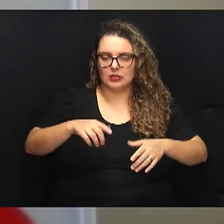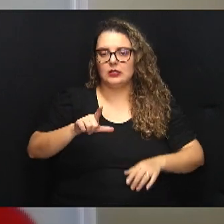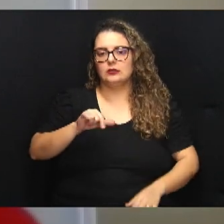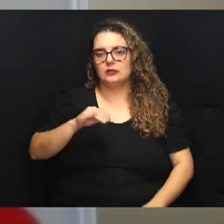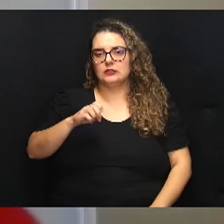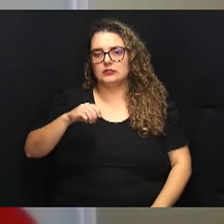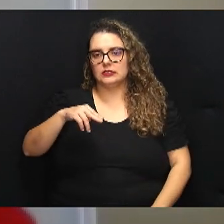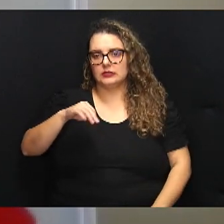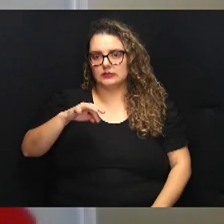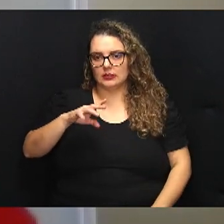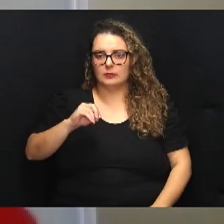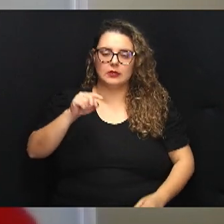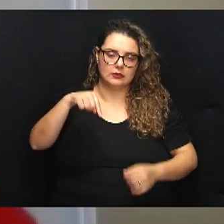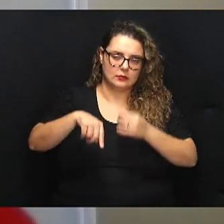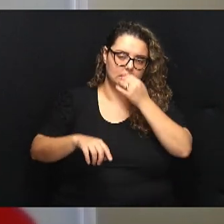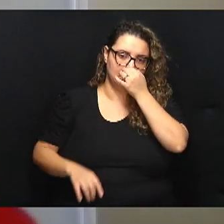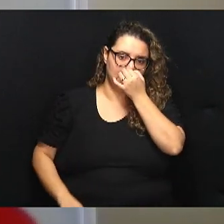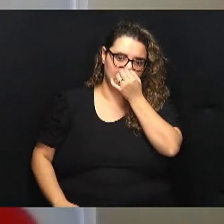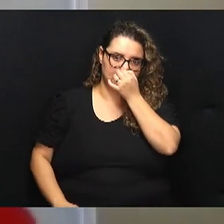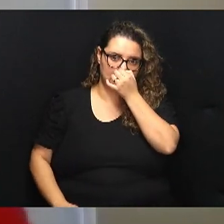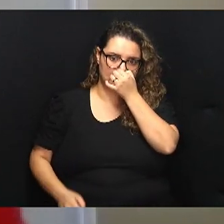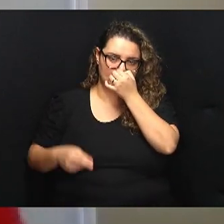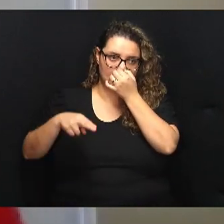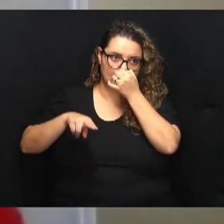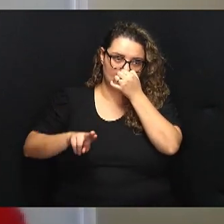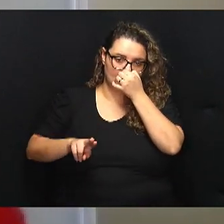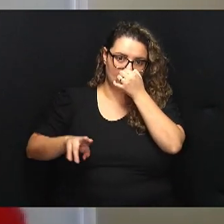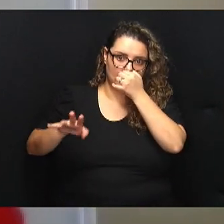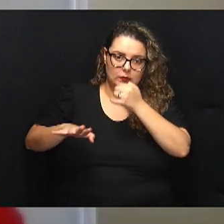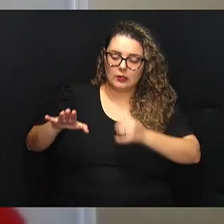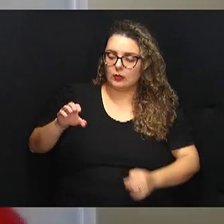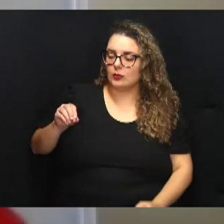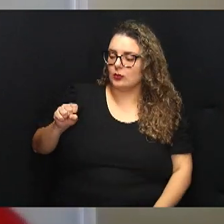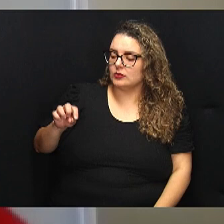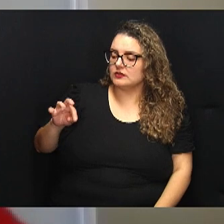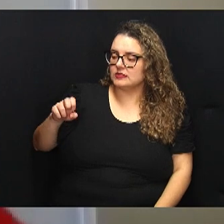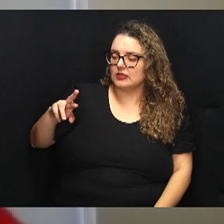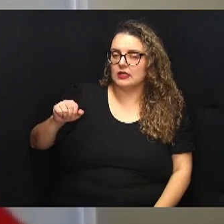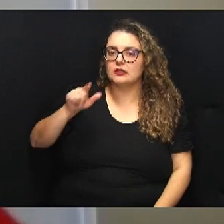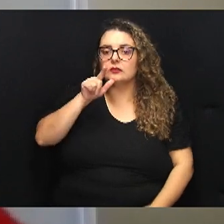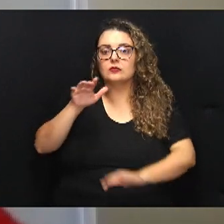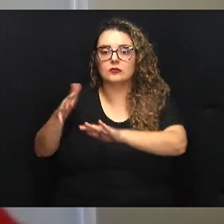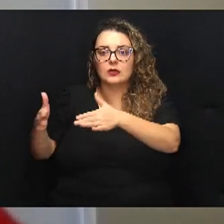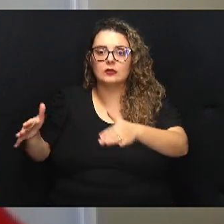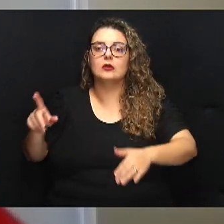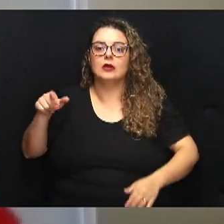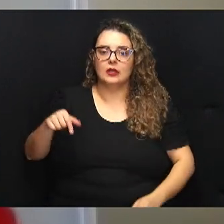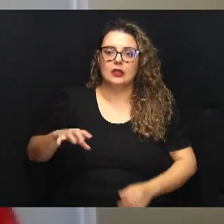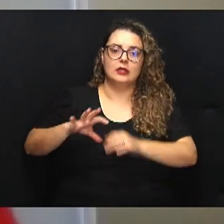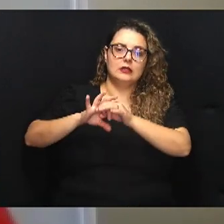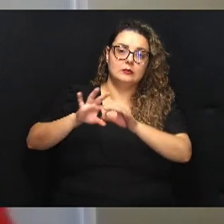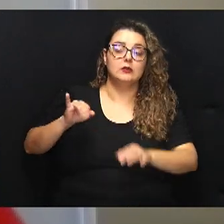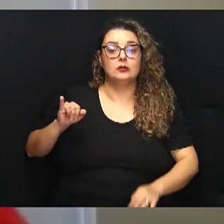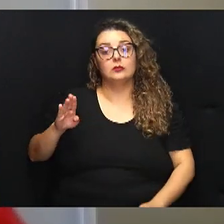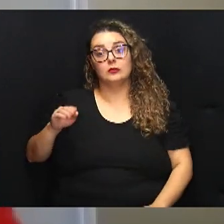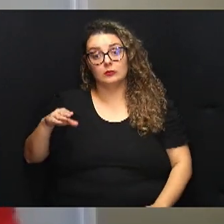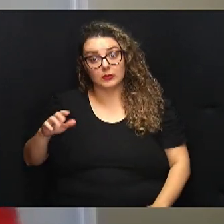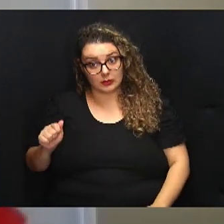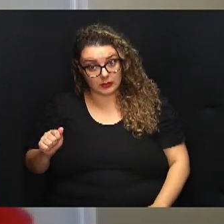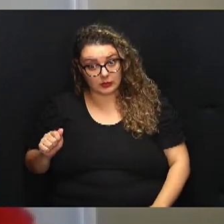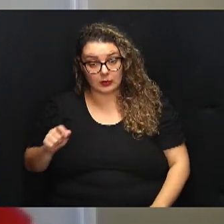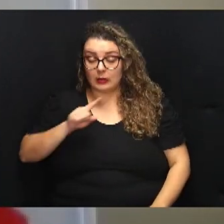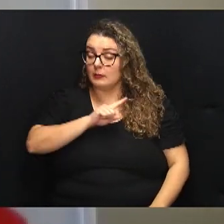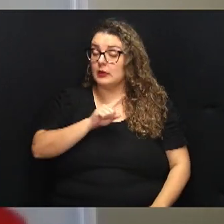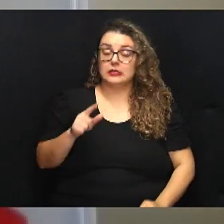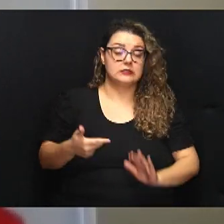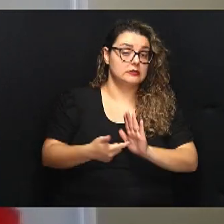licenciamentos na região costeira, no mar, são licenciamentos emitidos pelo IBAMA. Mas isso não